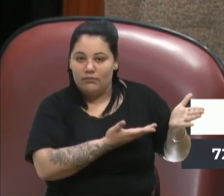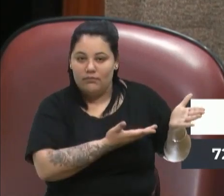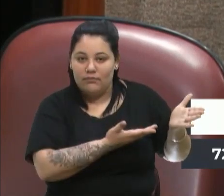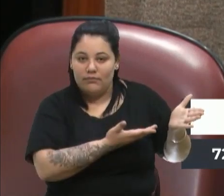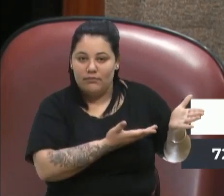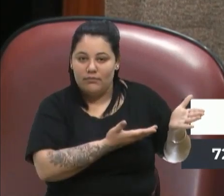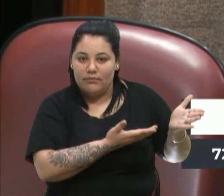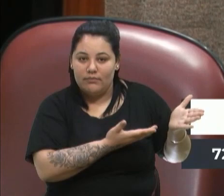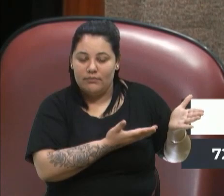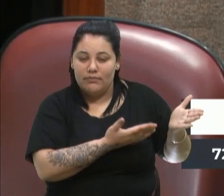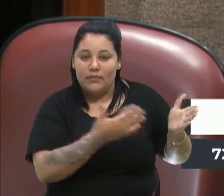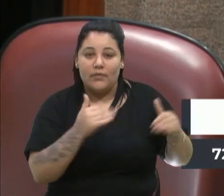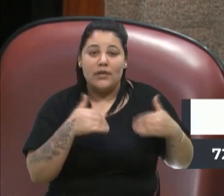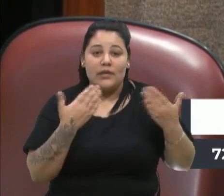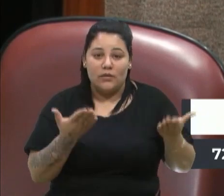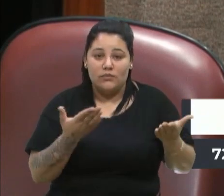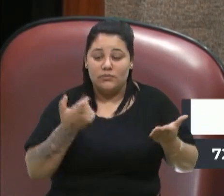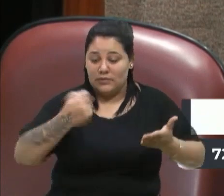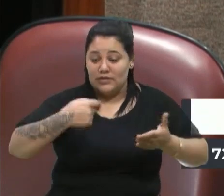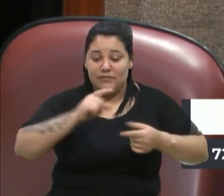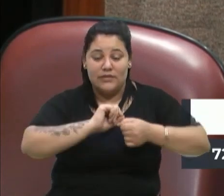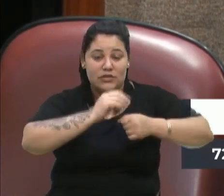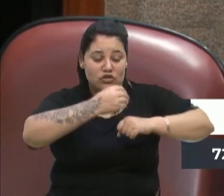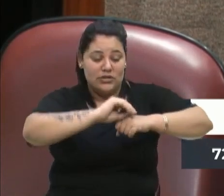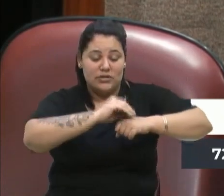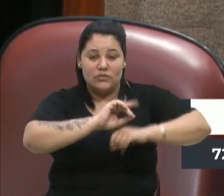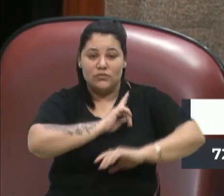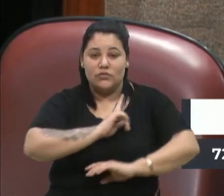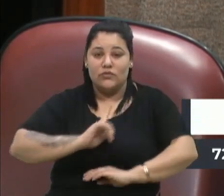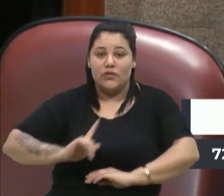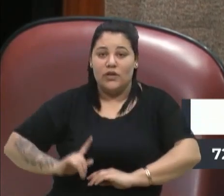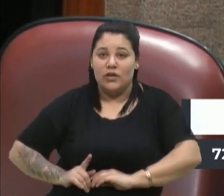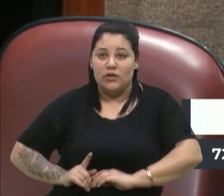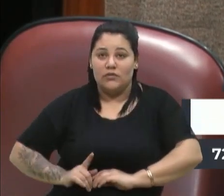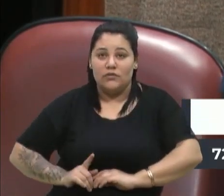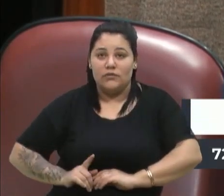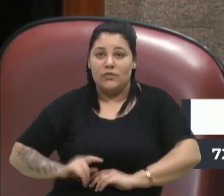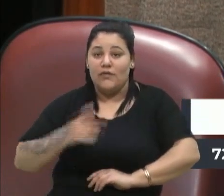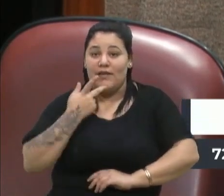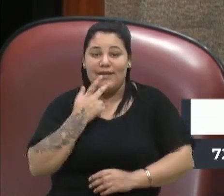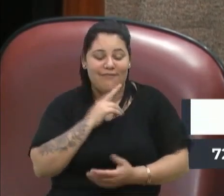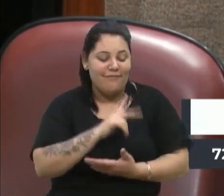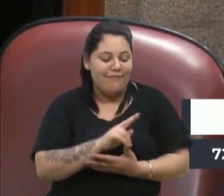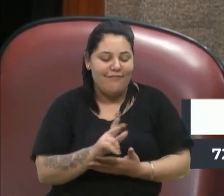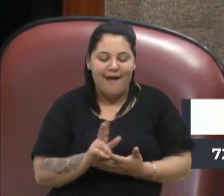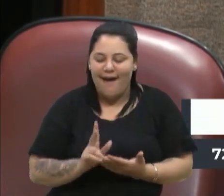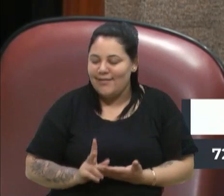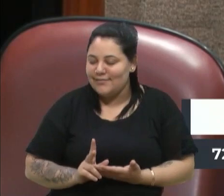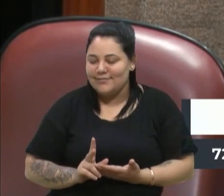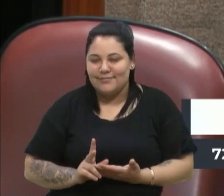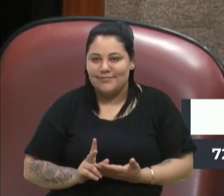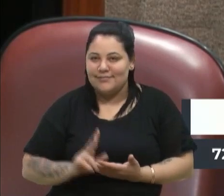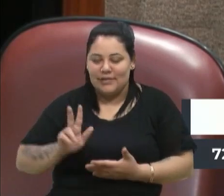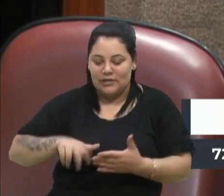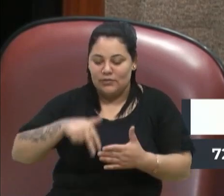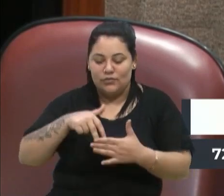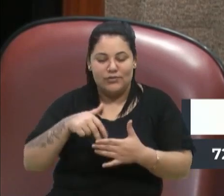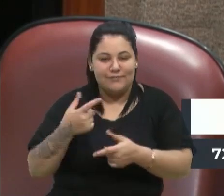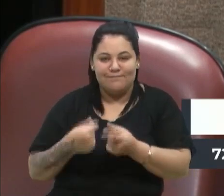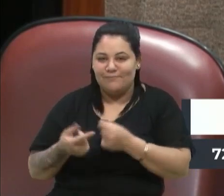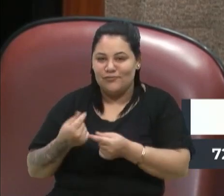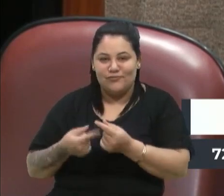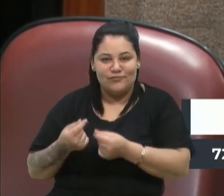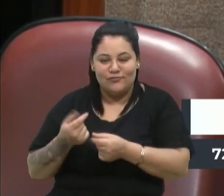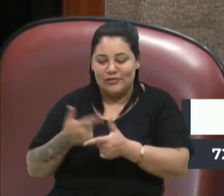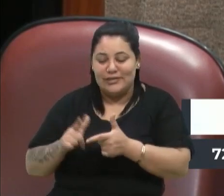Então você precisa fazer indicação para o governo se eu falei um monte de vezes a Tribuna sobre o financiamento já um monte